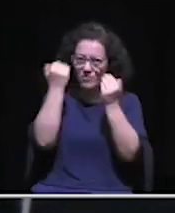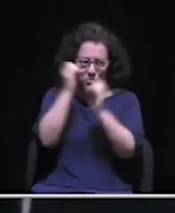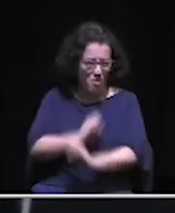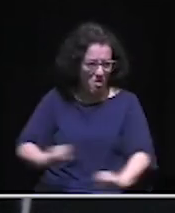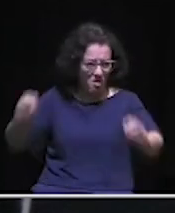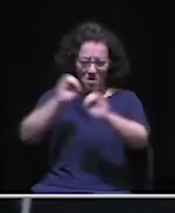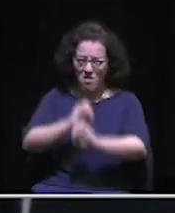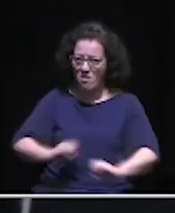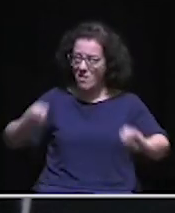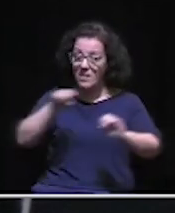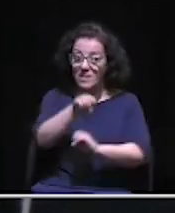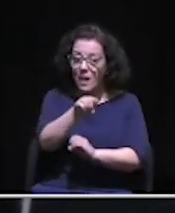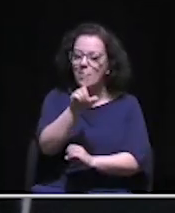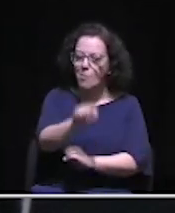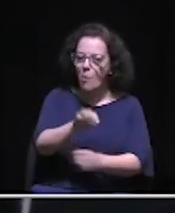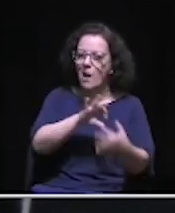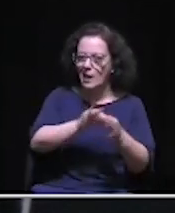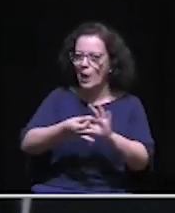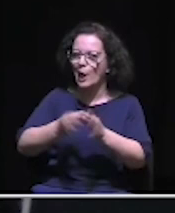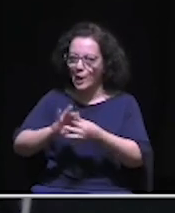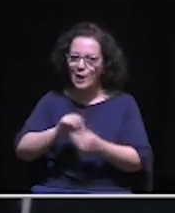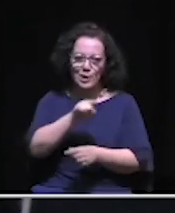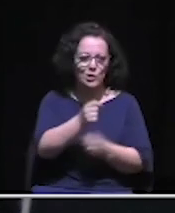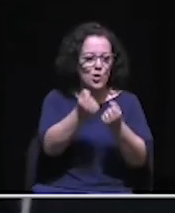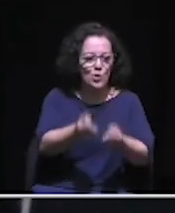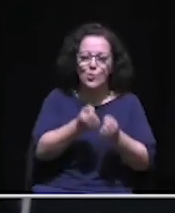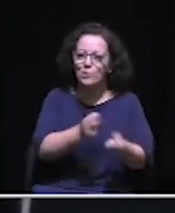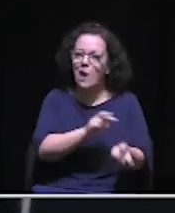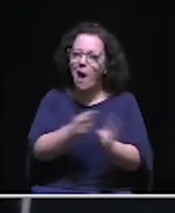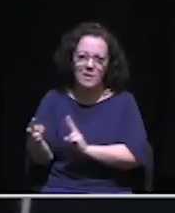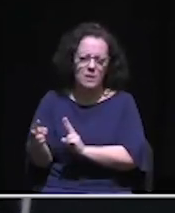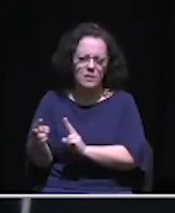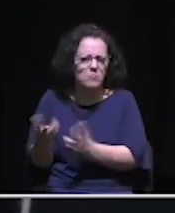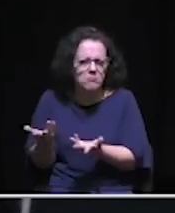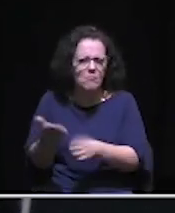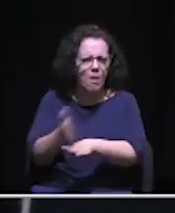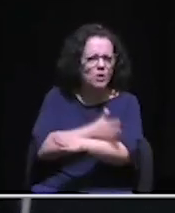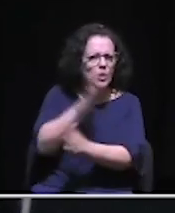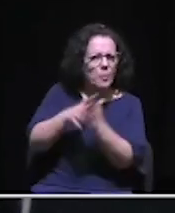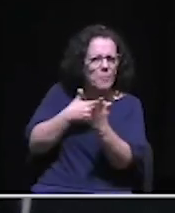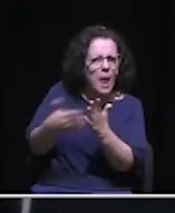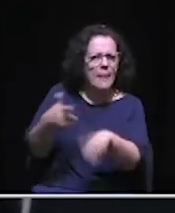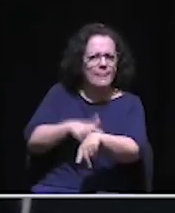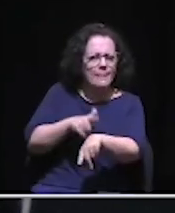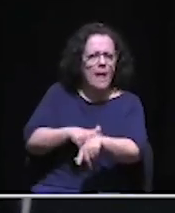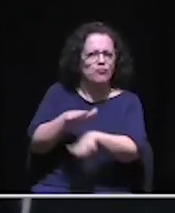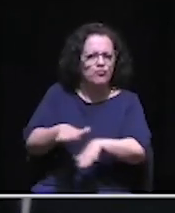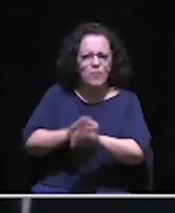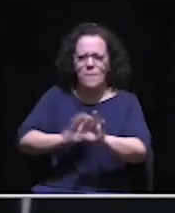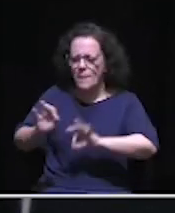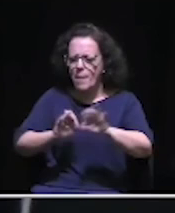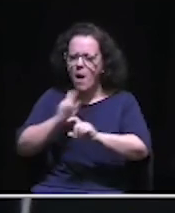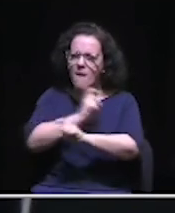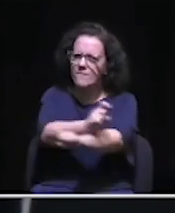de articulação e de preparação da Carris para fazer face a todos estes constrangimentos. Porquê é que não foi feito um plano com tempo e avisando